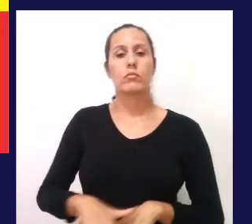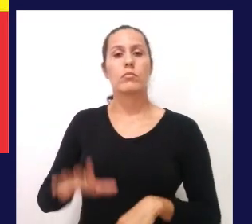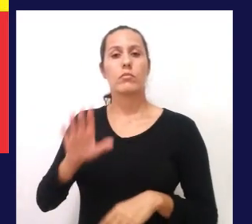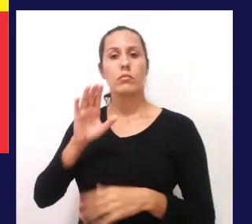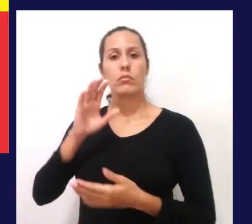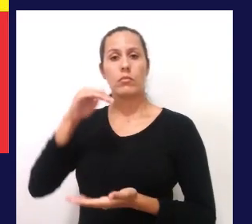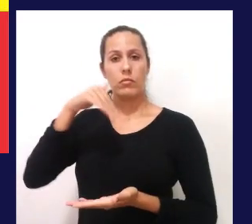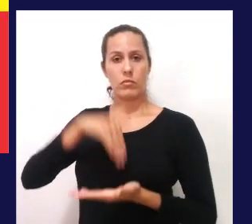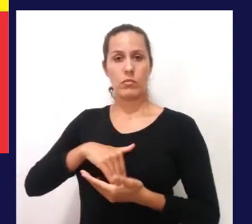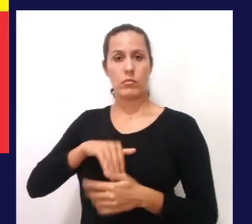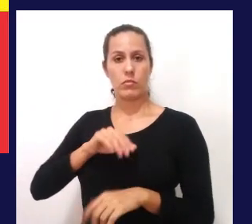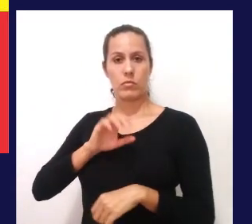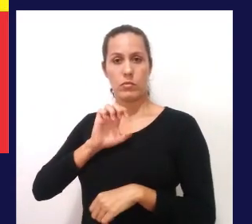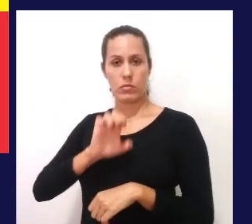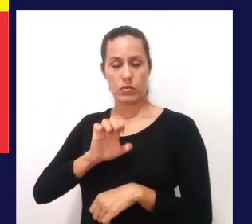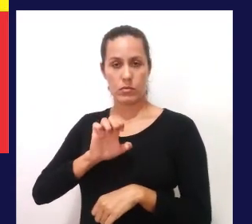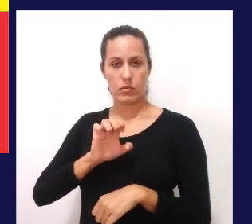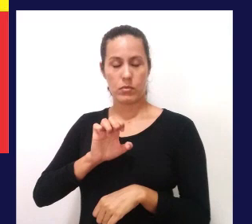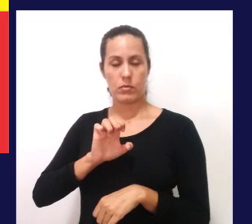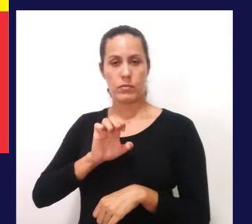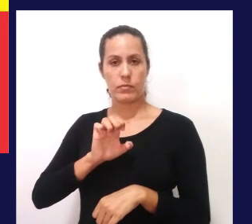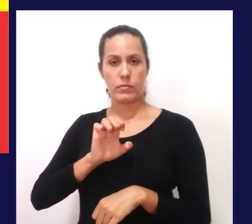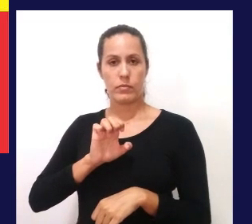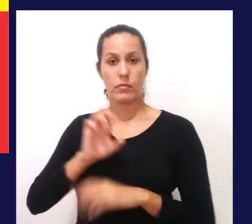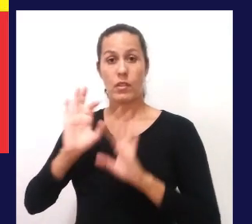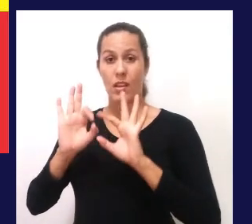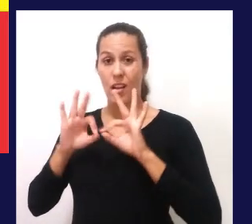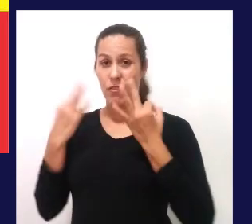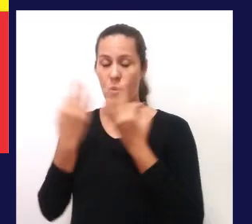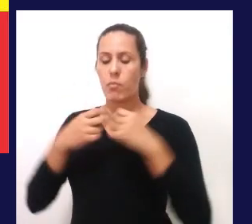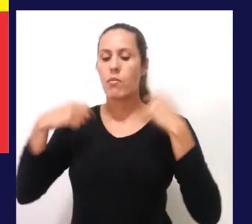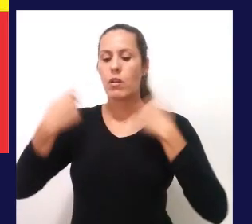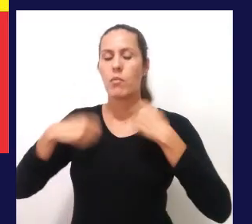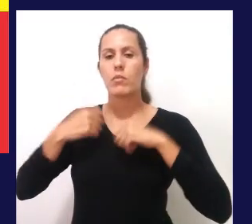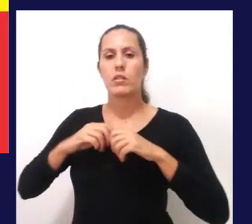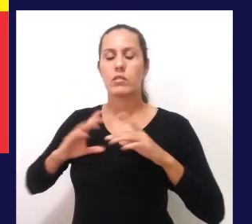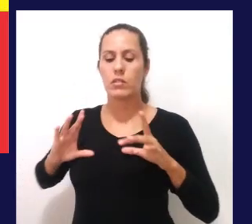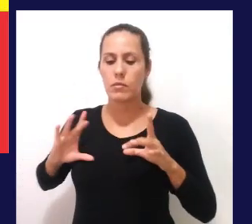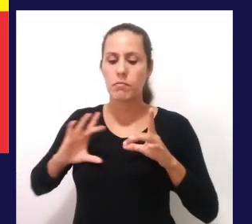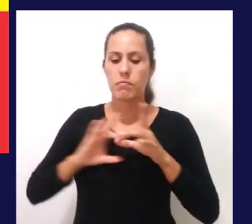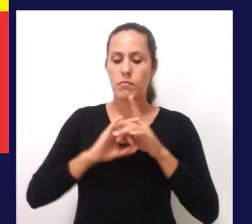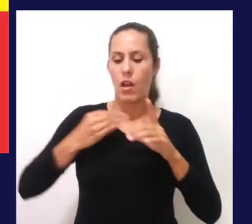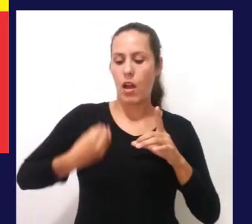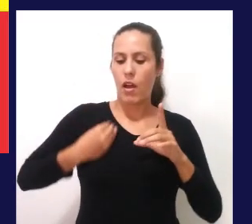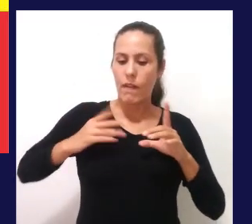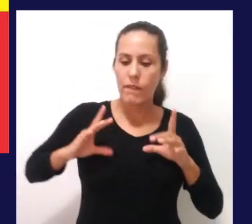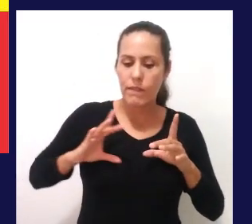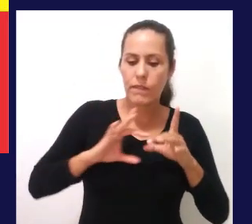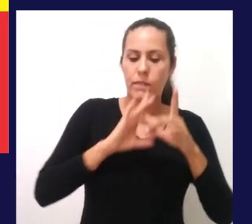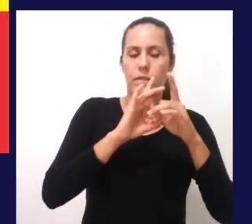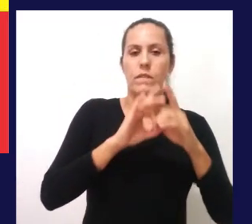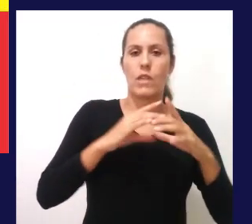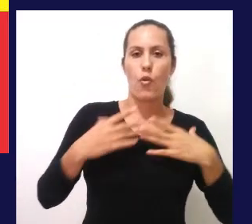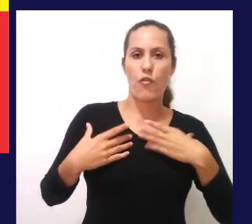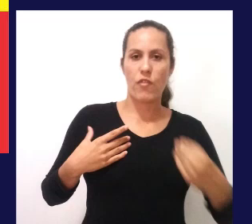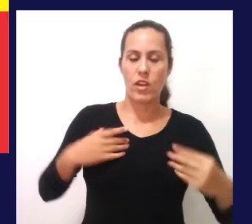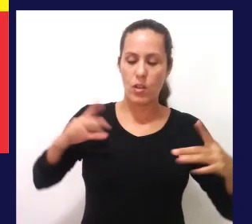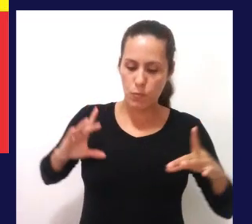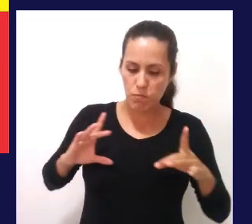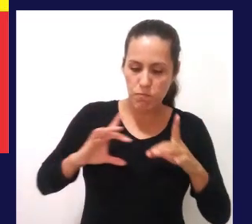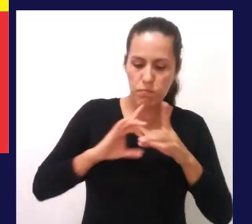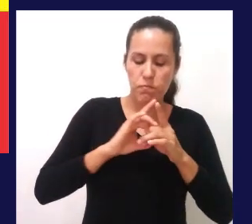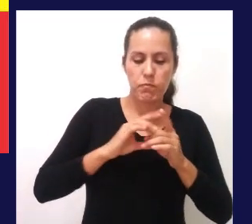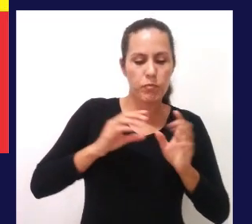escola. E a última alternativa, que é a alternativa E, a família deve estar sempre presente na vida